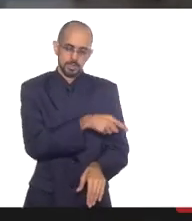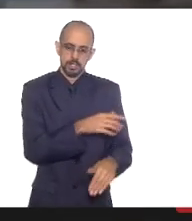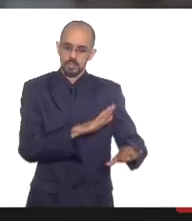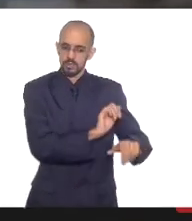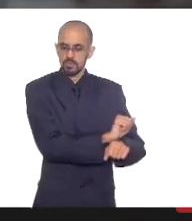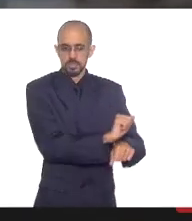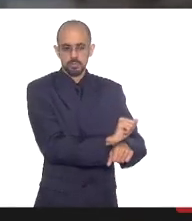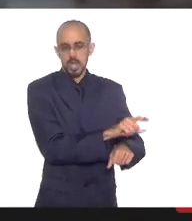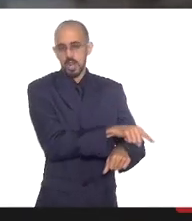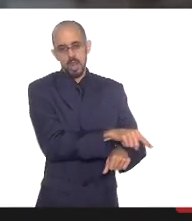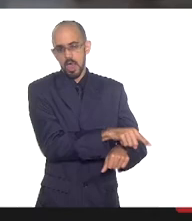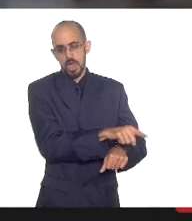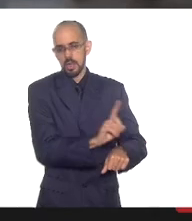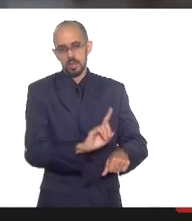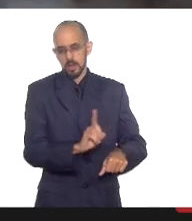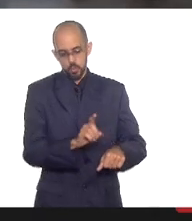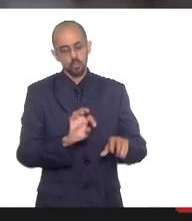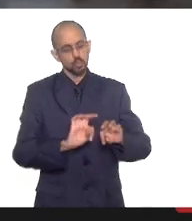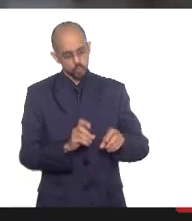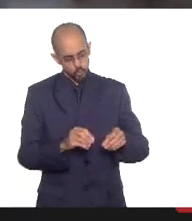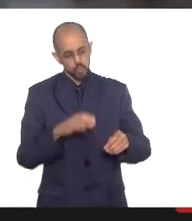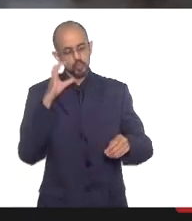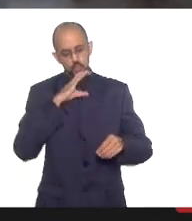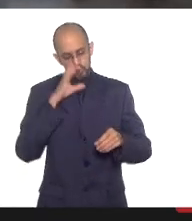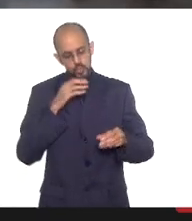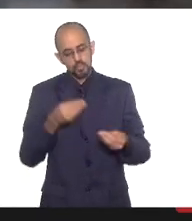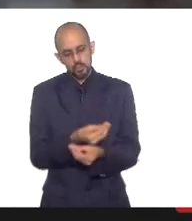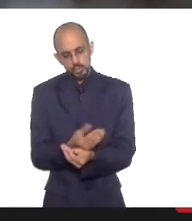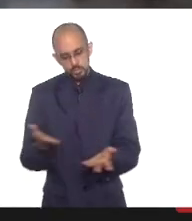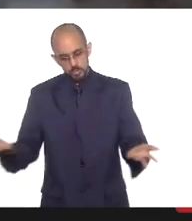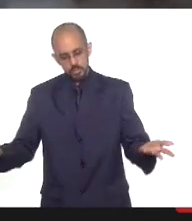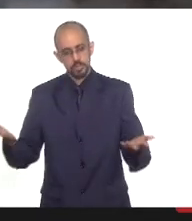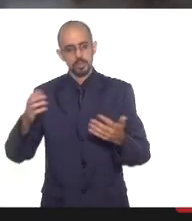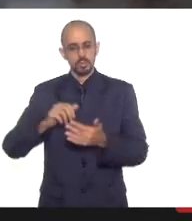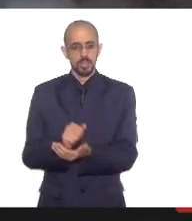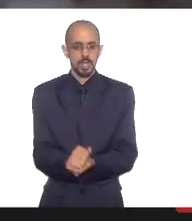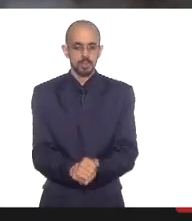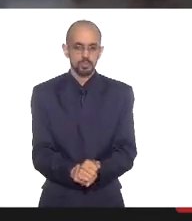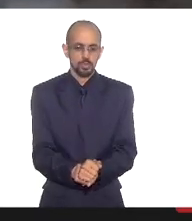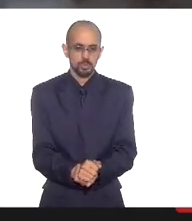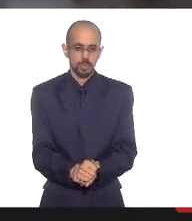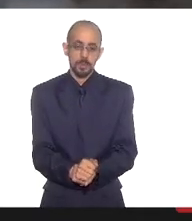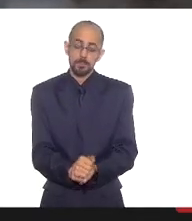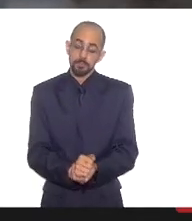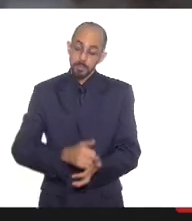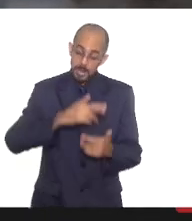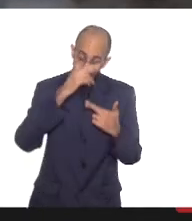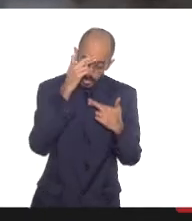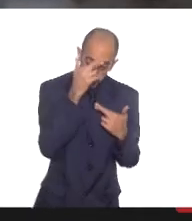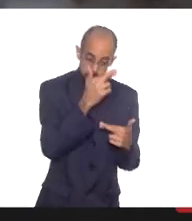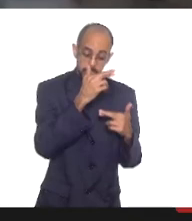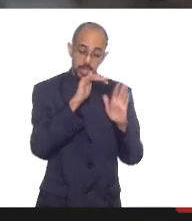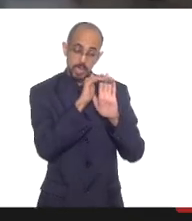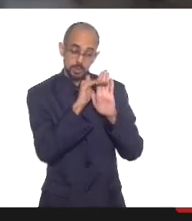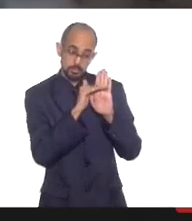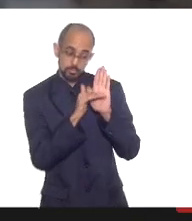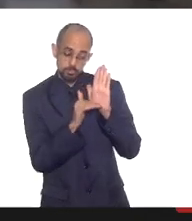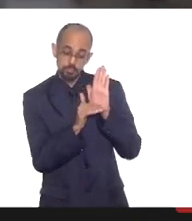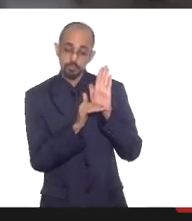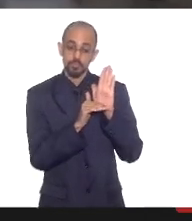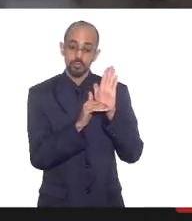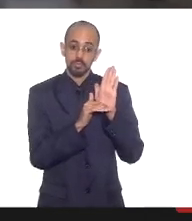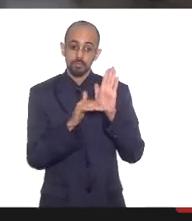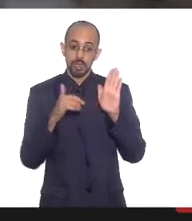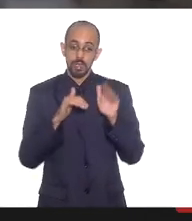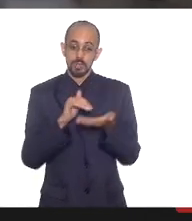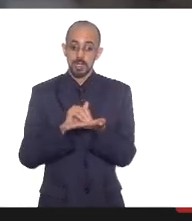todas as vacinas são disponibilizadas para 90 municípios exatamente capítulo 15 esse cronograma pré-estabelecido pela Secretaria Estadual que